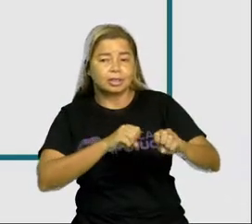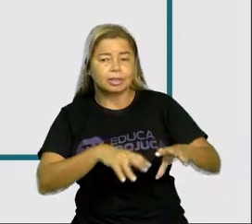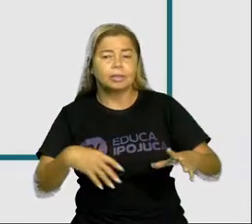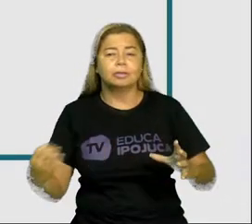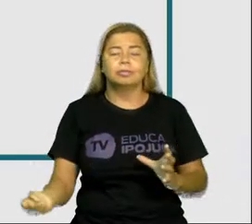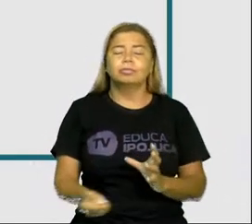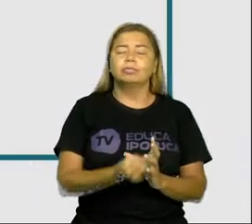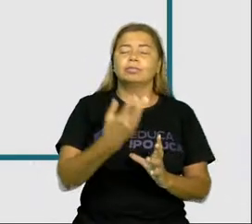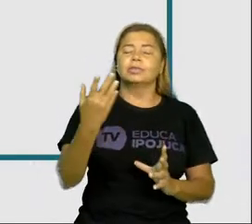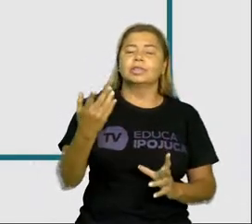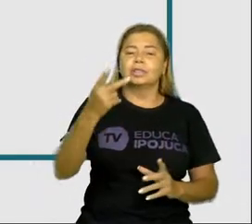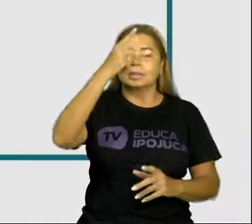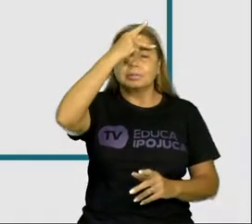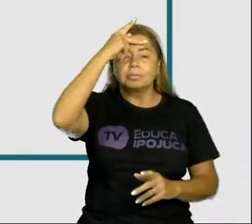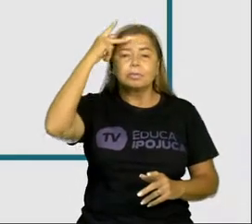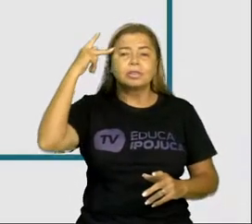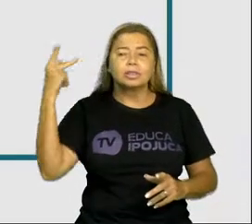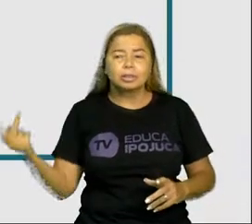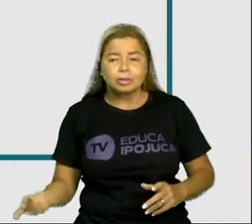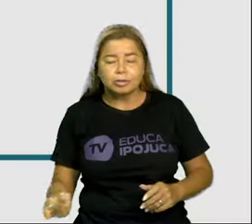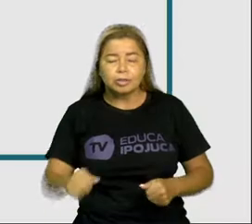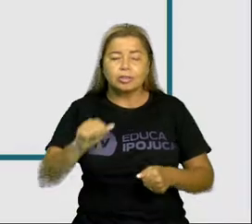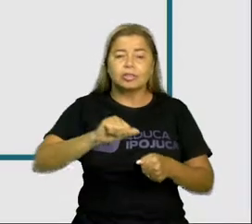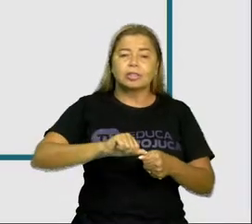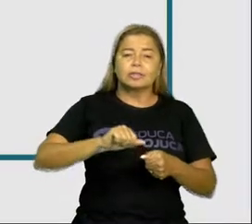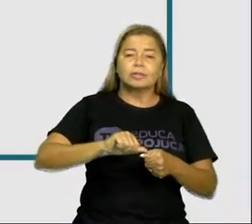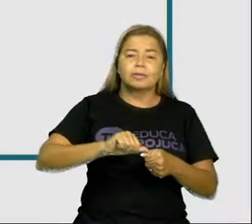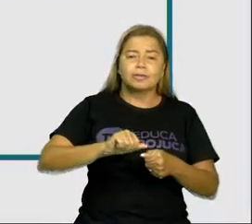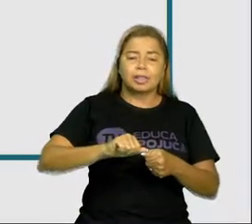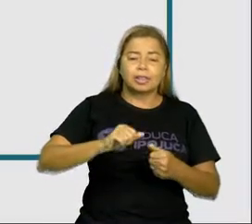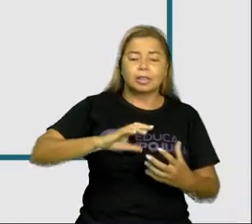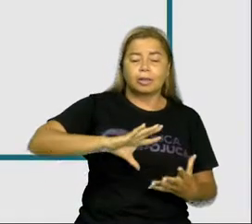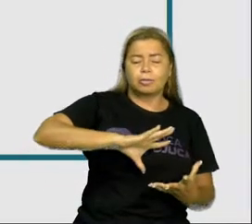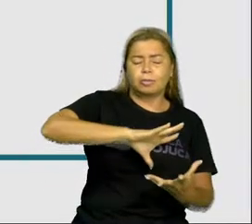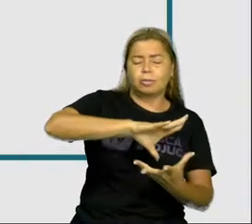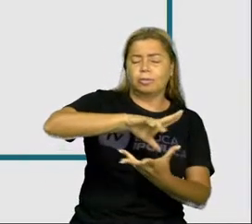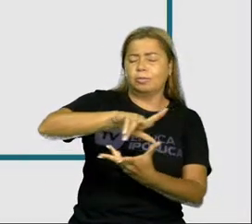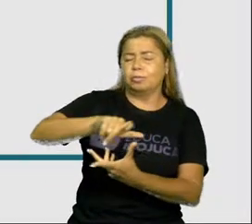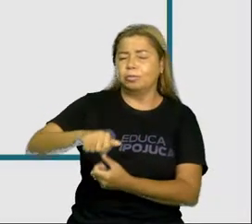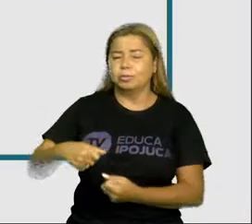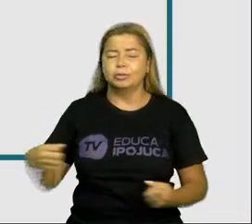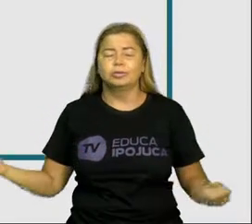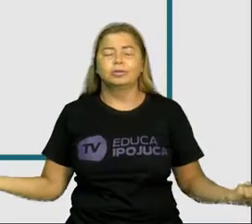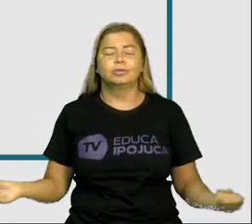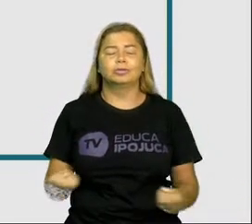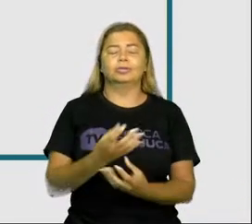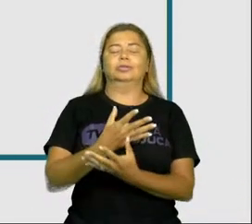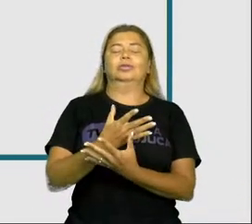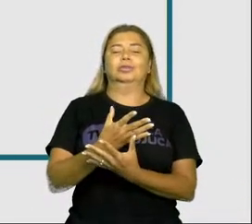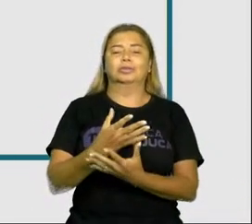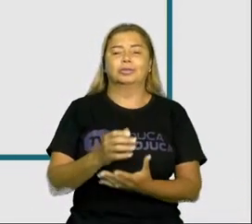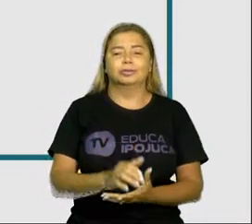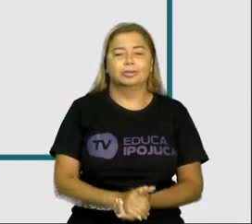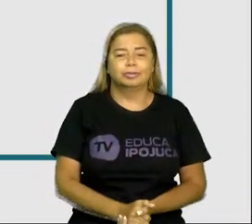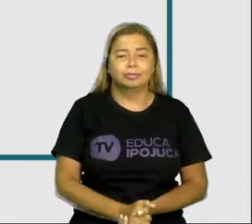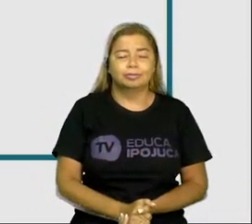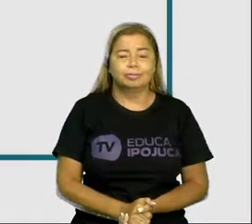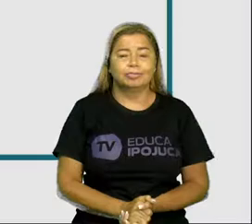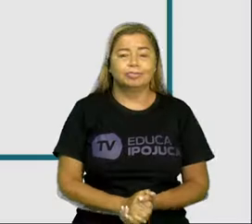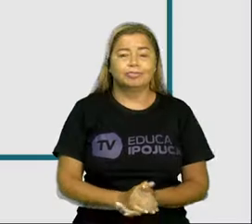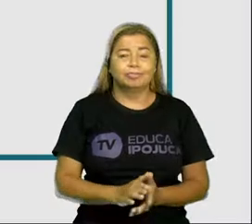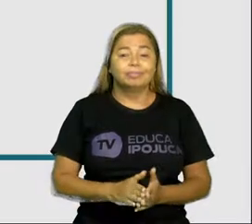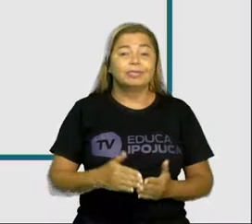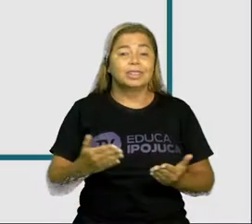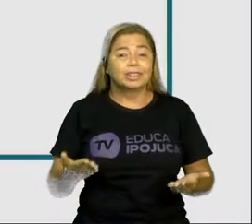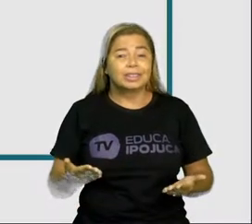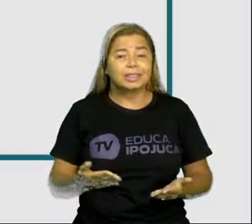que sejam capazes de fazer coisas novas, não simplesmente repetir o que as outras gerações fizeram. Então,